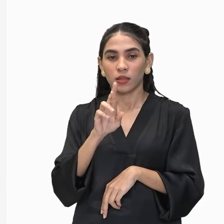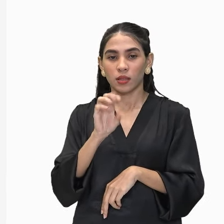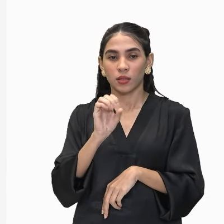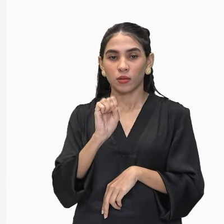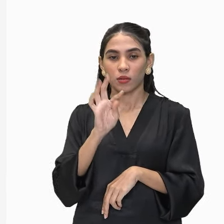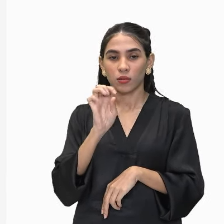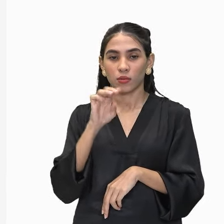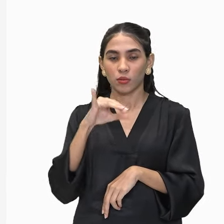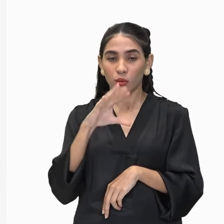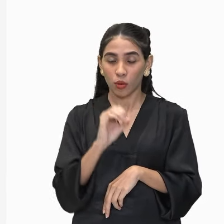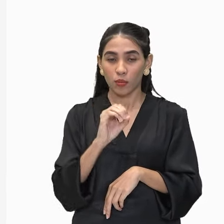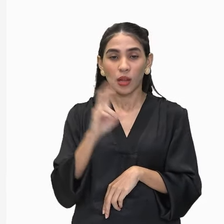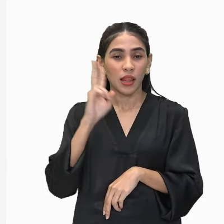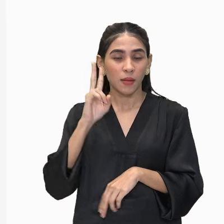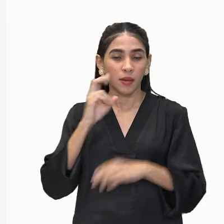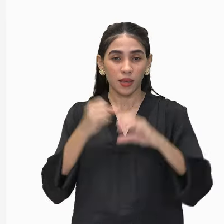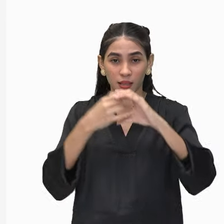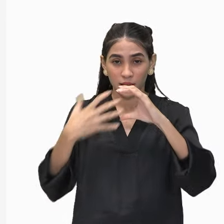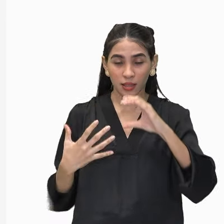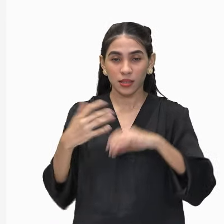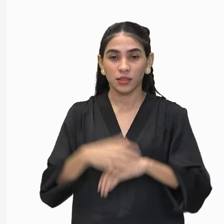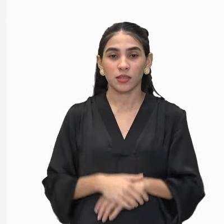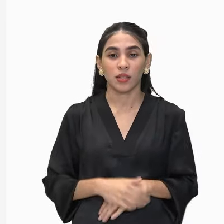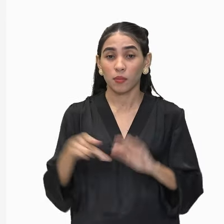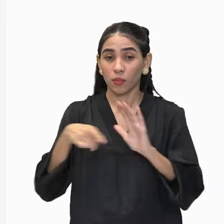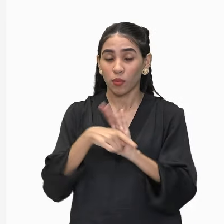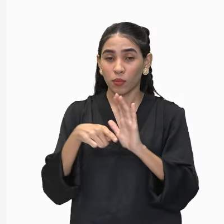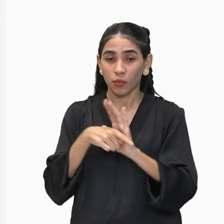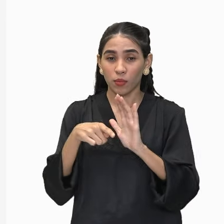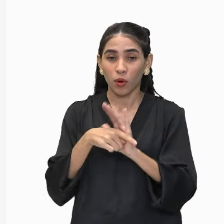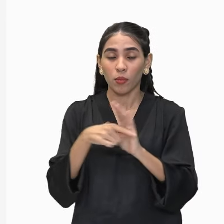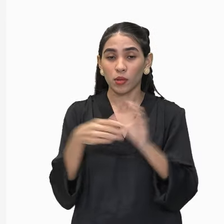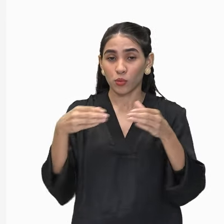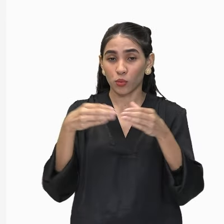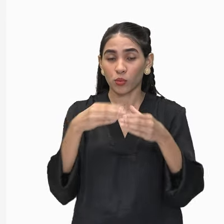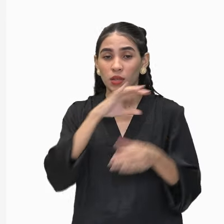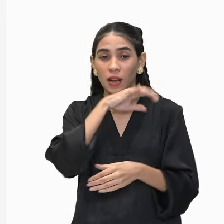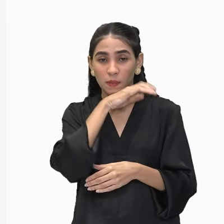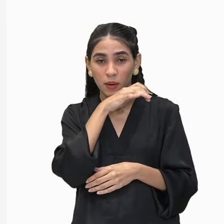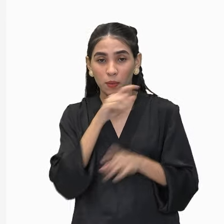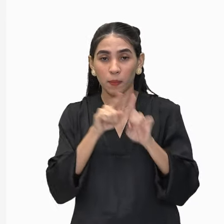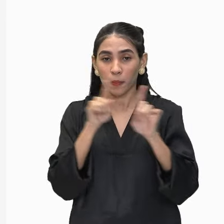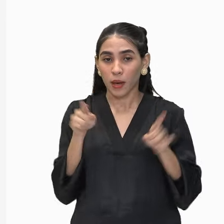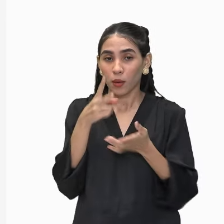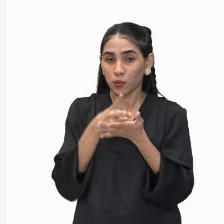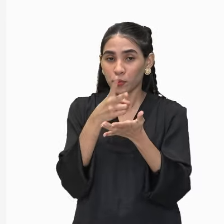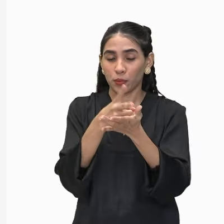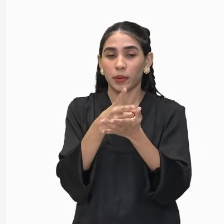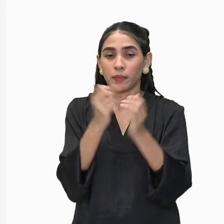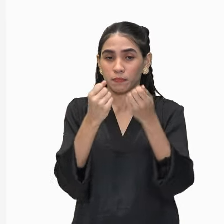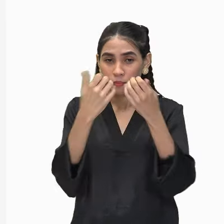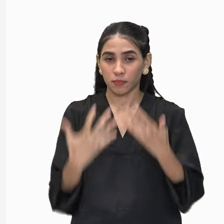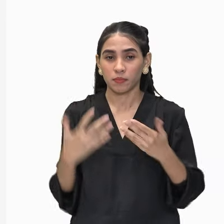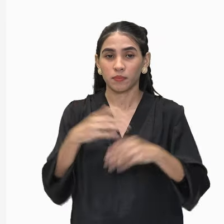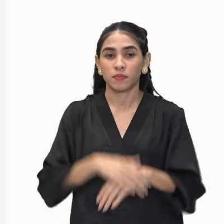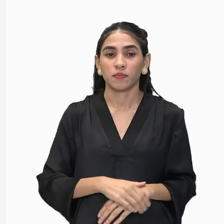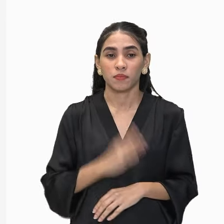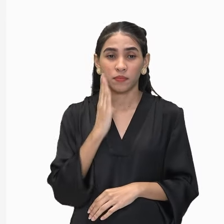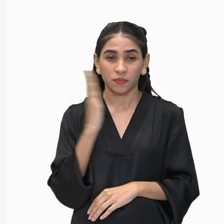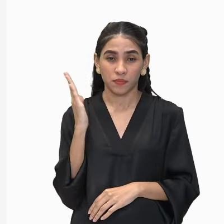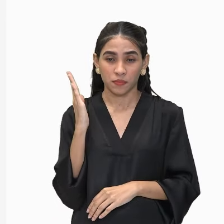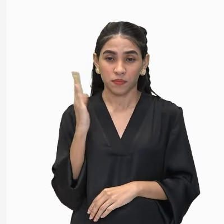as características de formação embrionária de indivíduos. Mas vamos continuar falando sobre eles, né, os